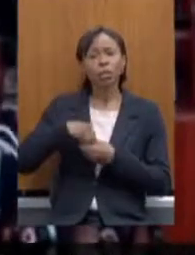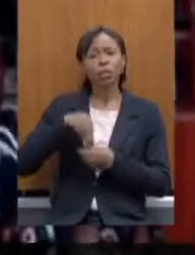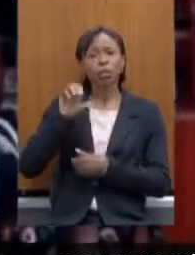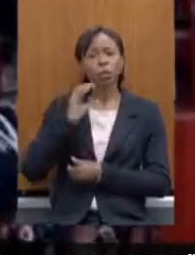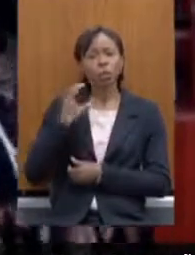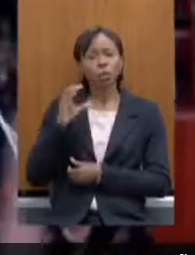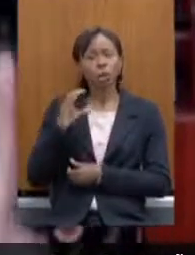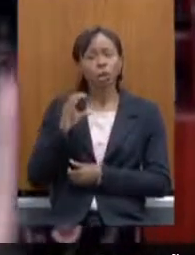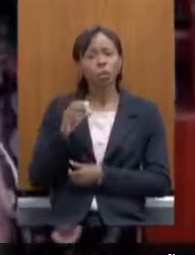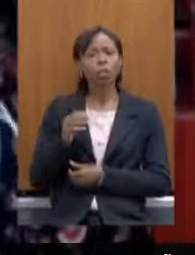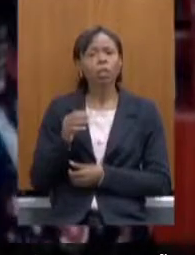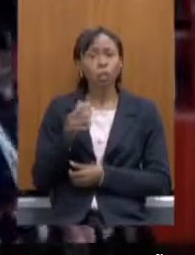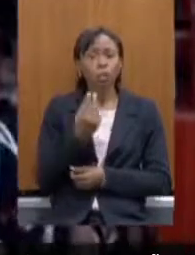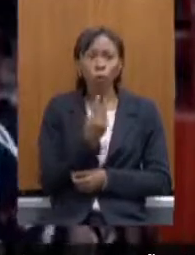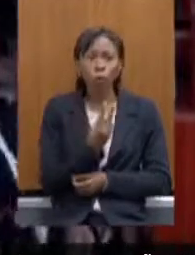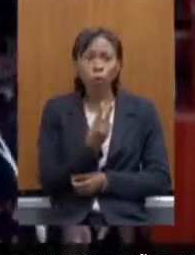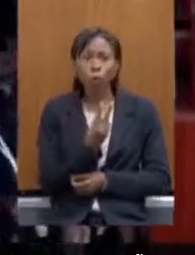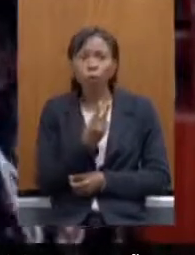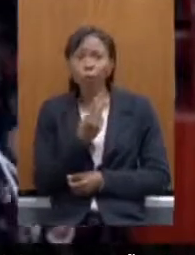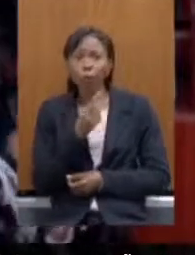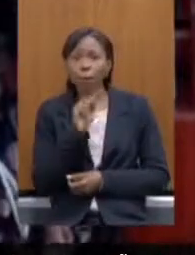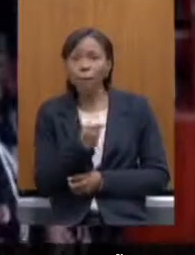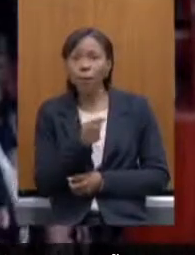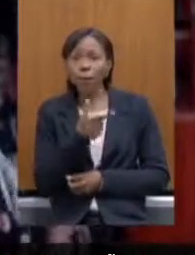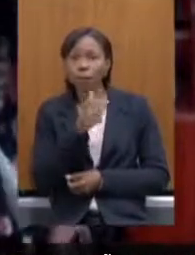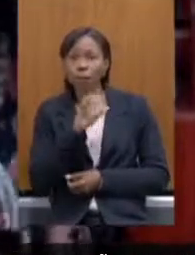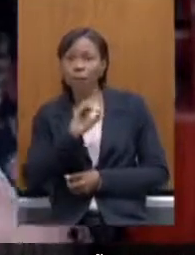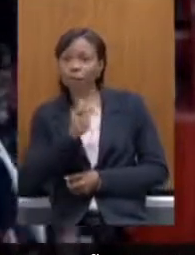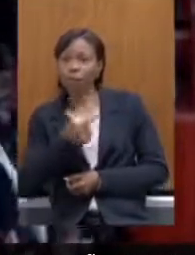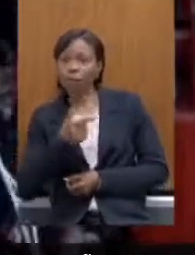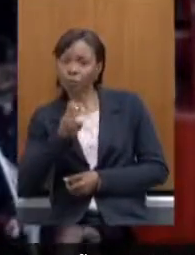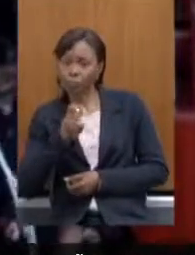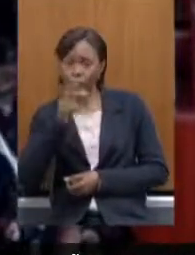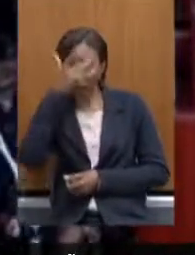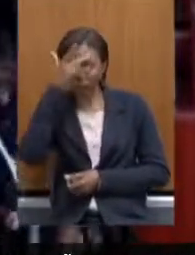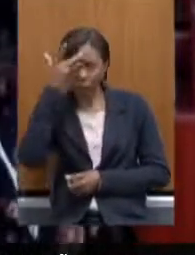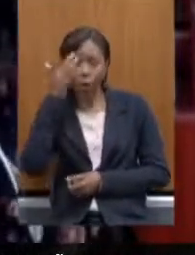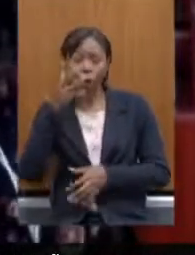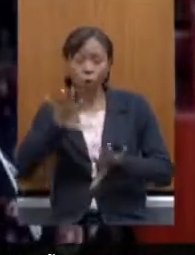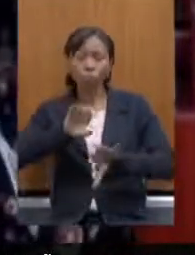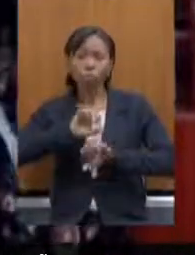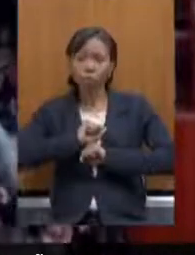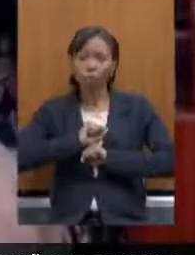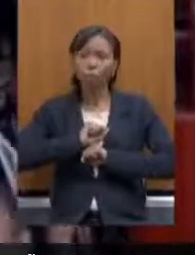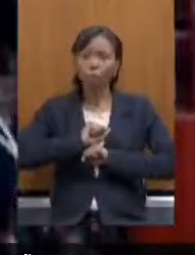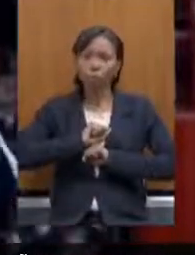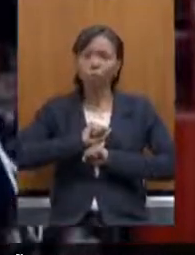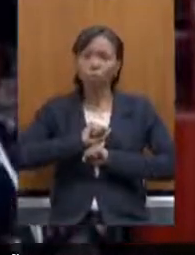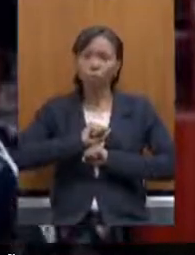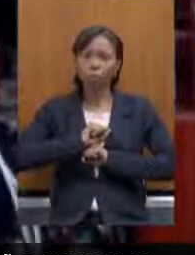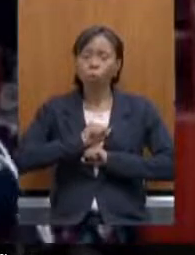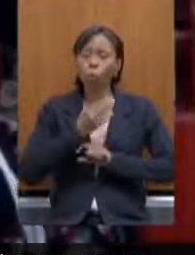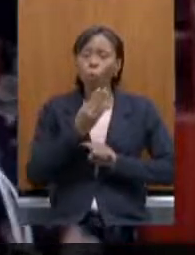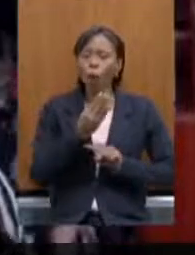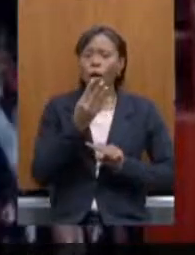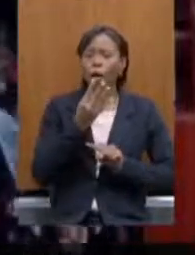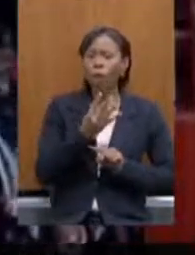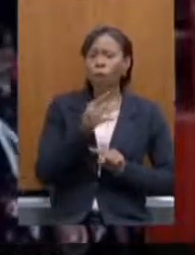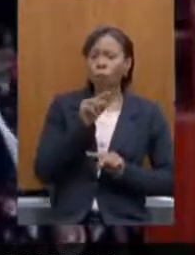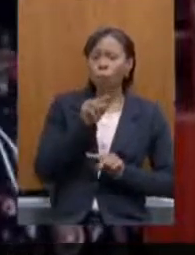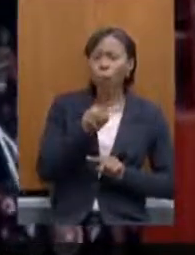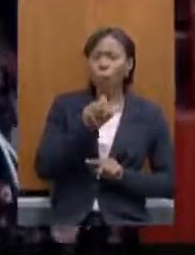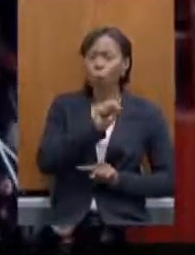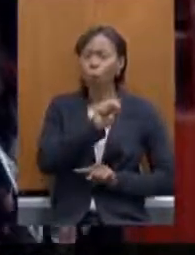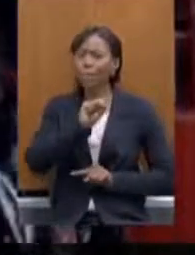2025 casos confirmados e significa uma taxa de letalidade de 4.88